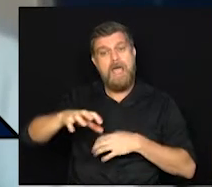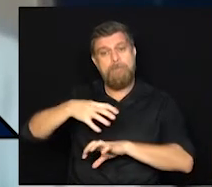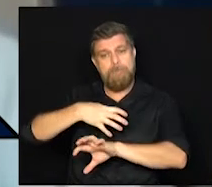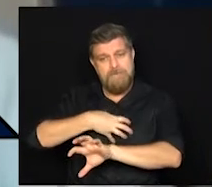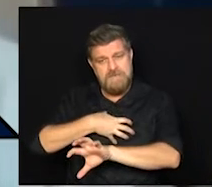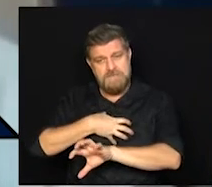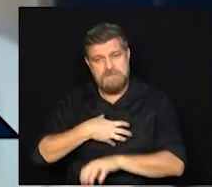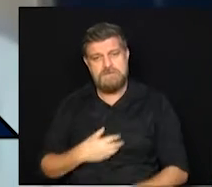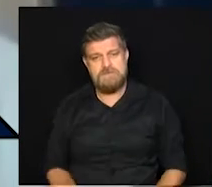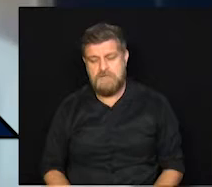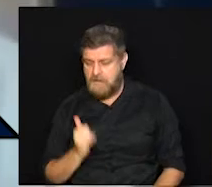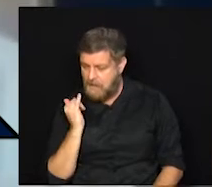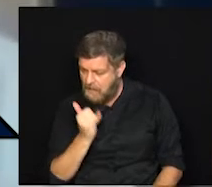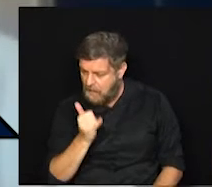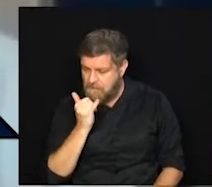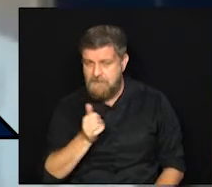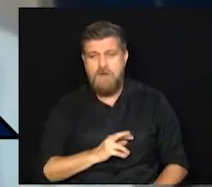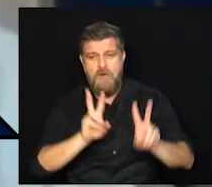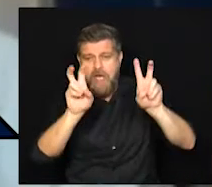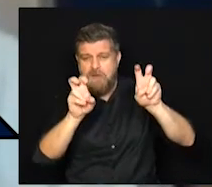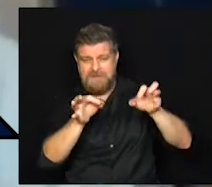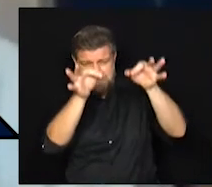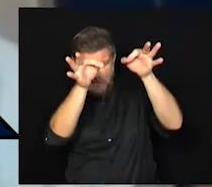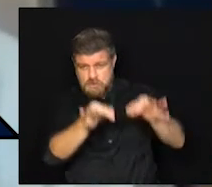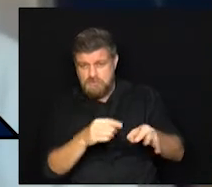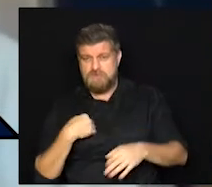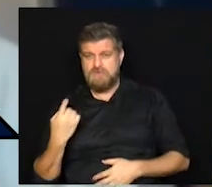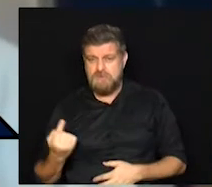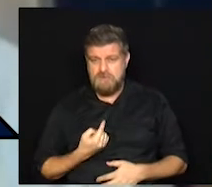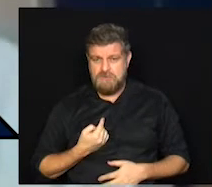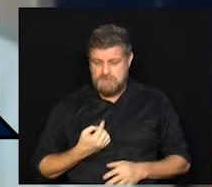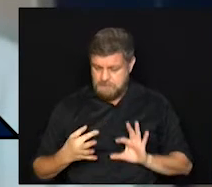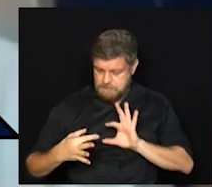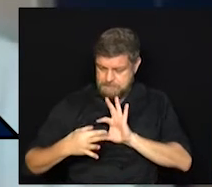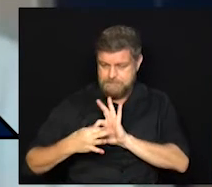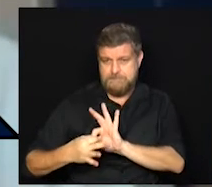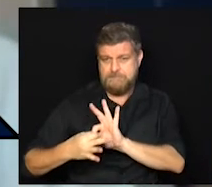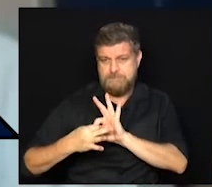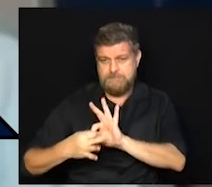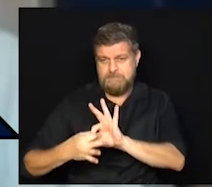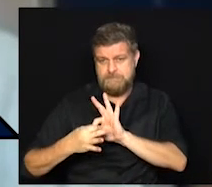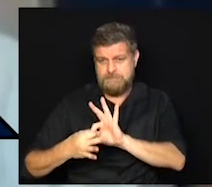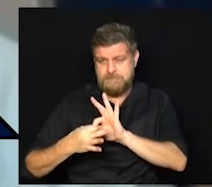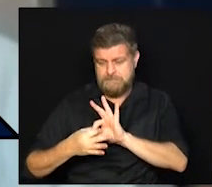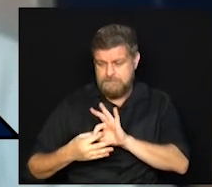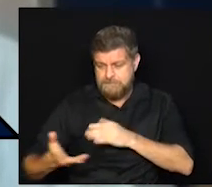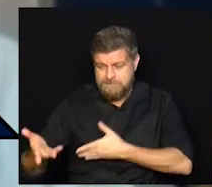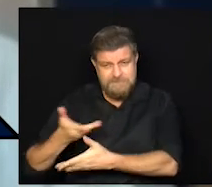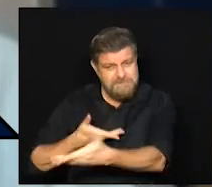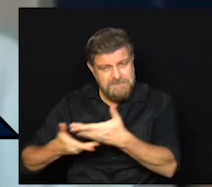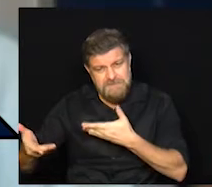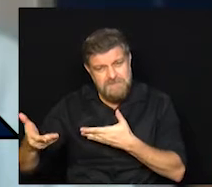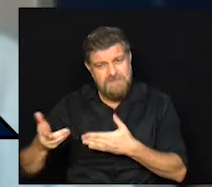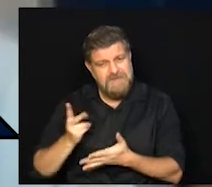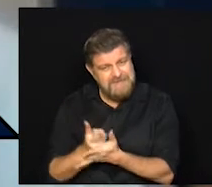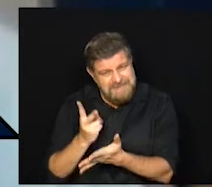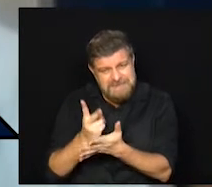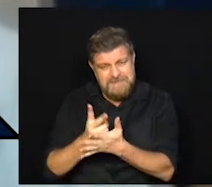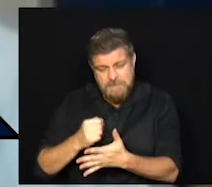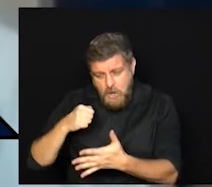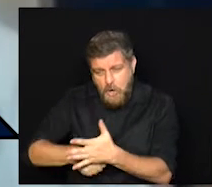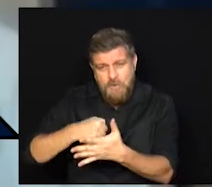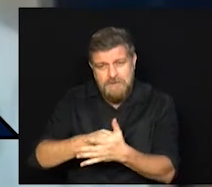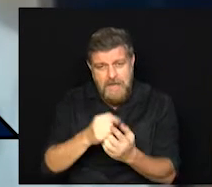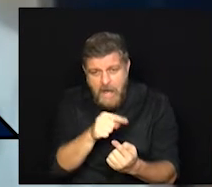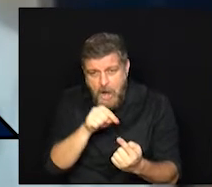causa justa e sempre estaremos juntos, de mãos dadas, na luta para